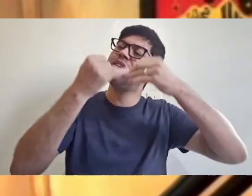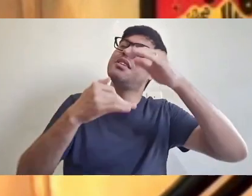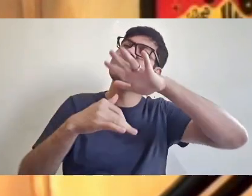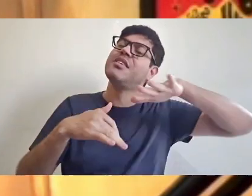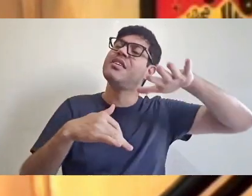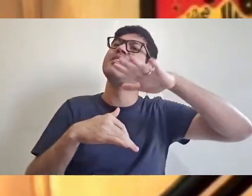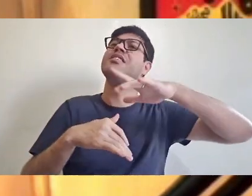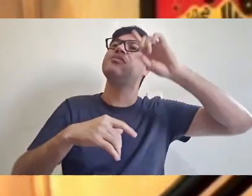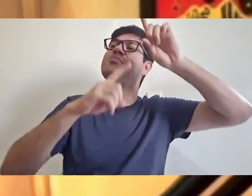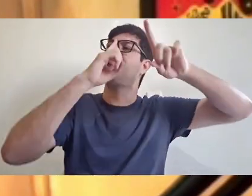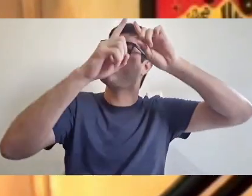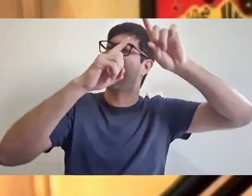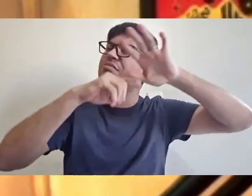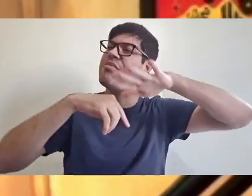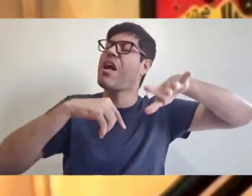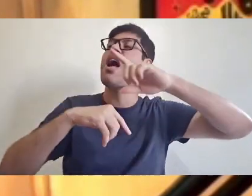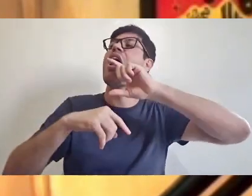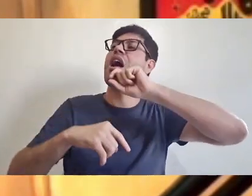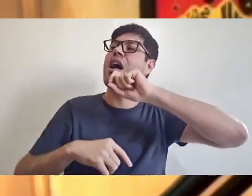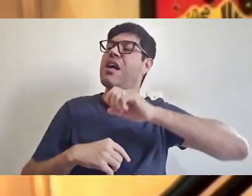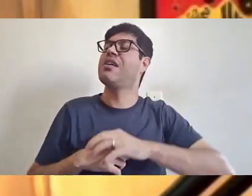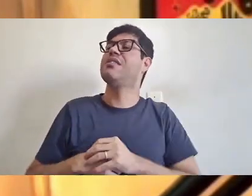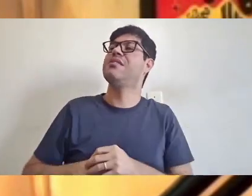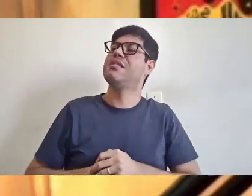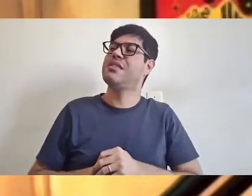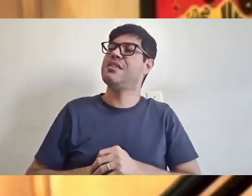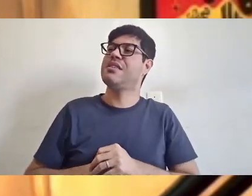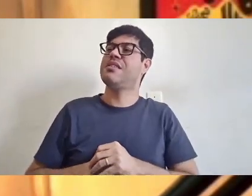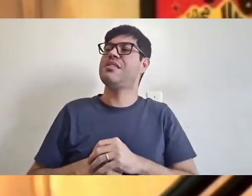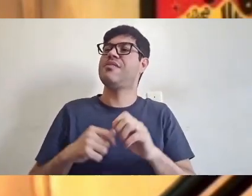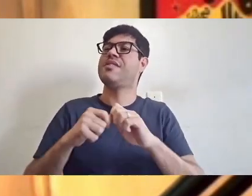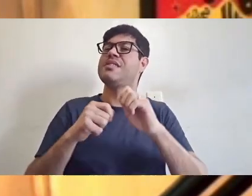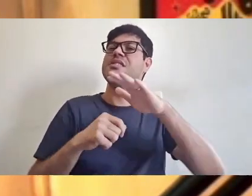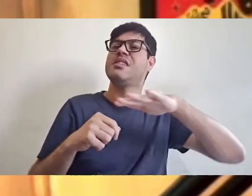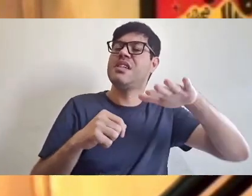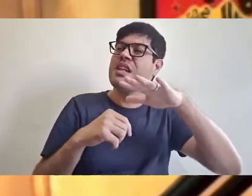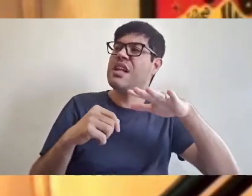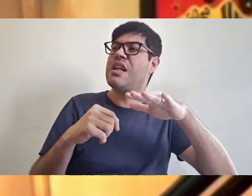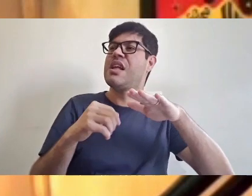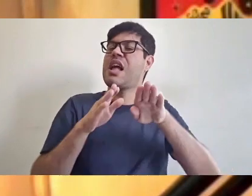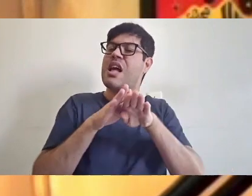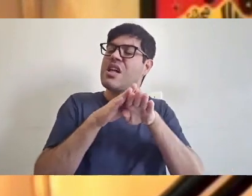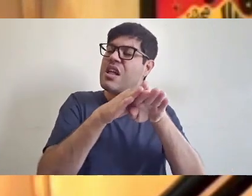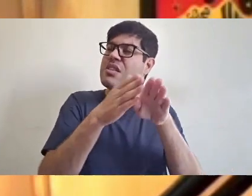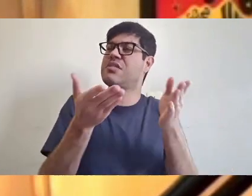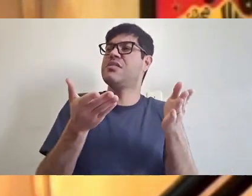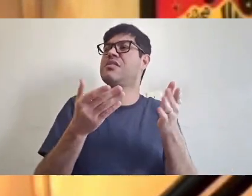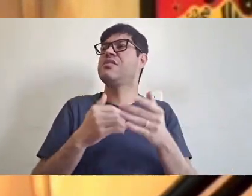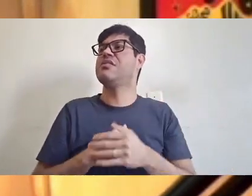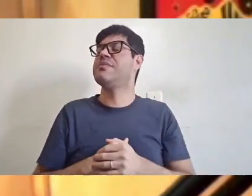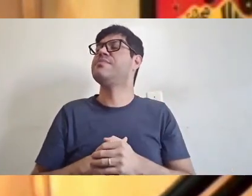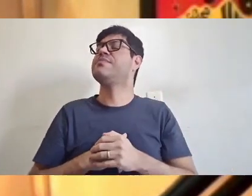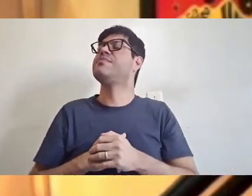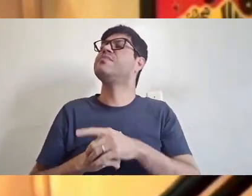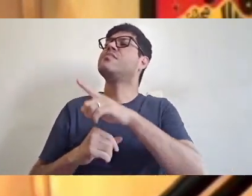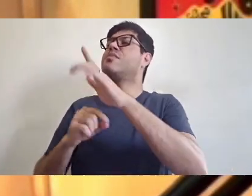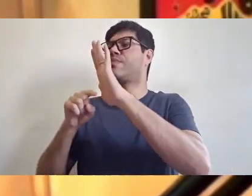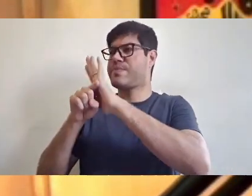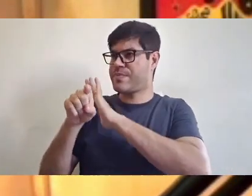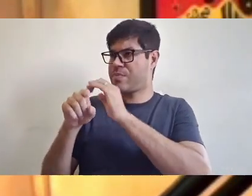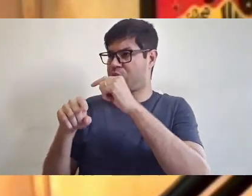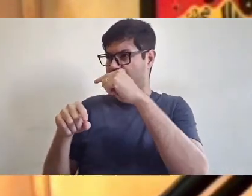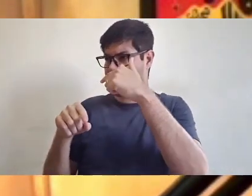né? Exatamente. Desde do que fazer com o terreno, calçadinho. Outra coisa que eu queria te perguntar, você, bom,